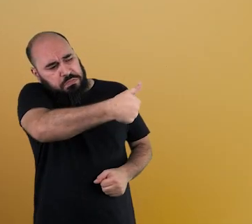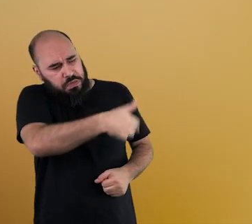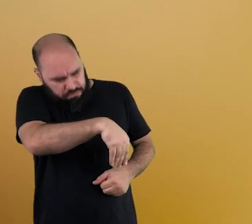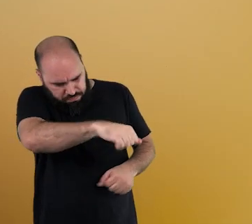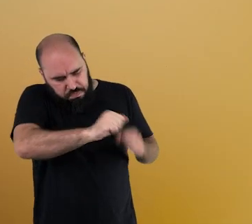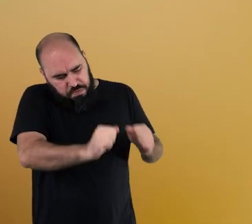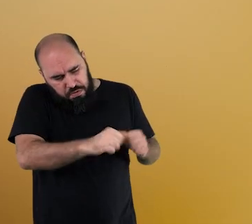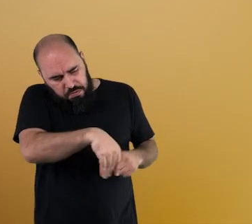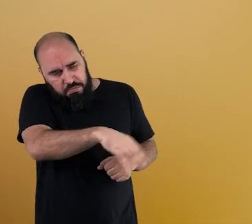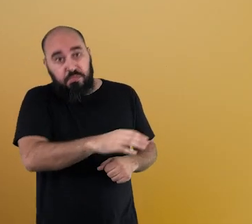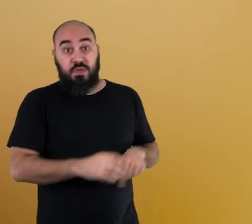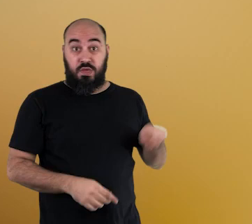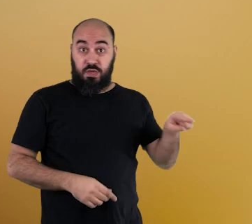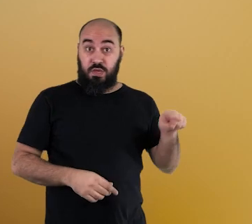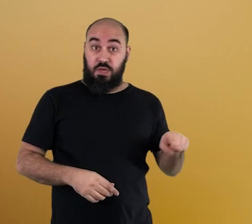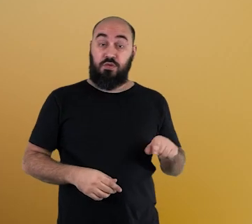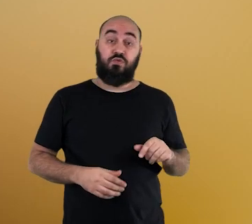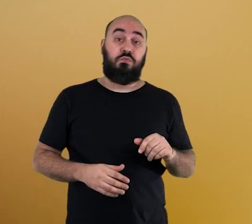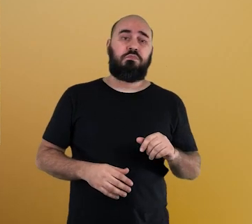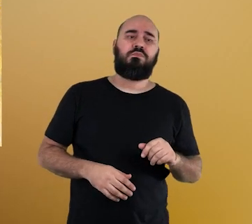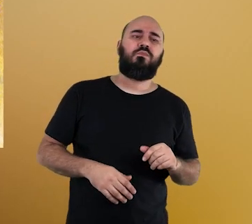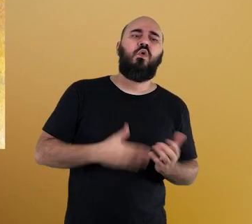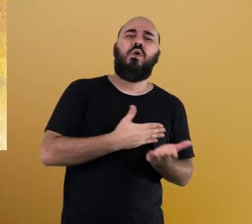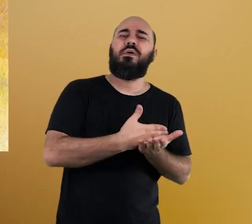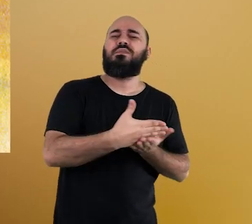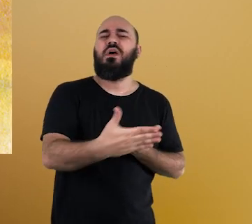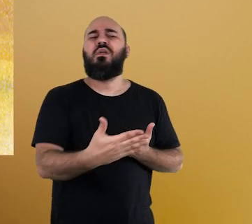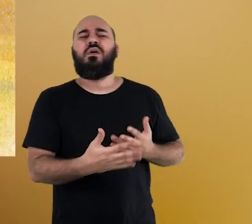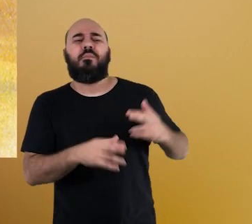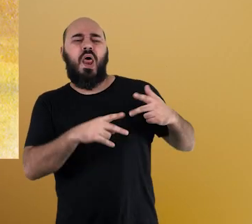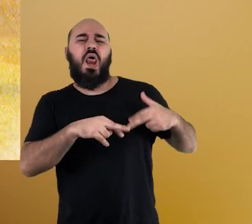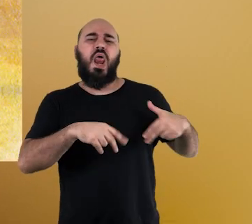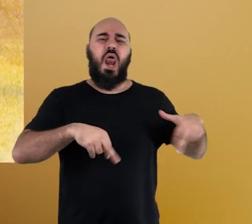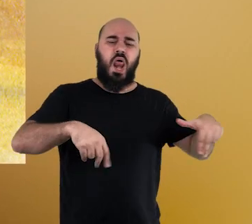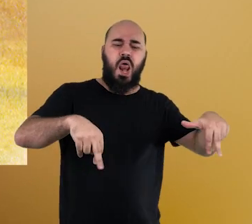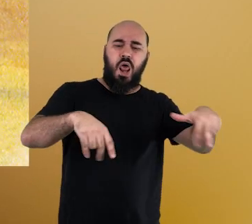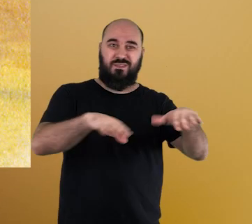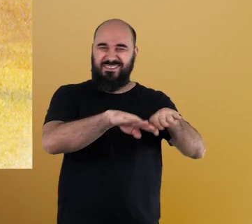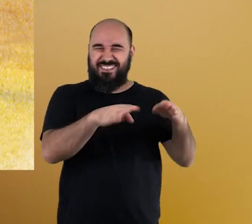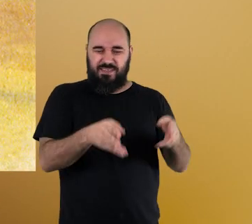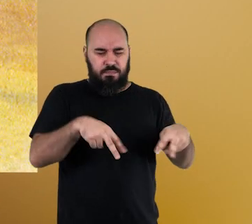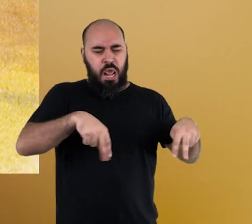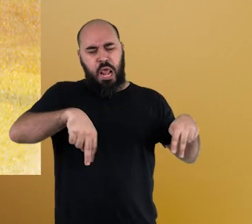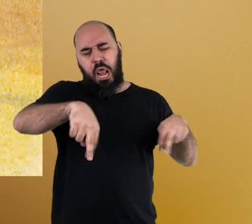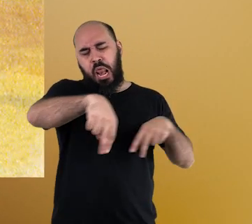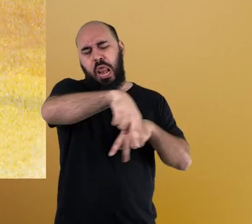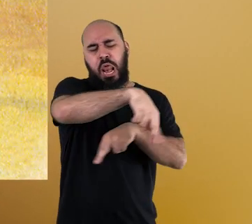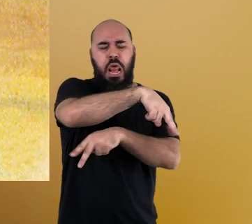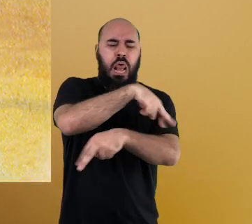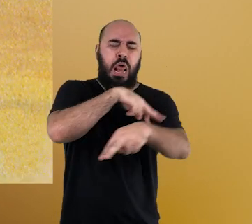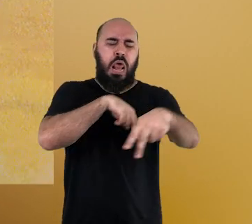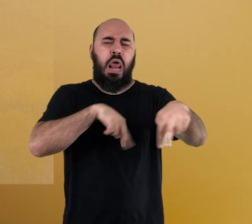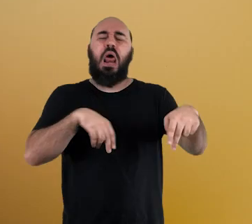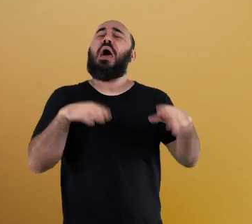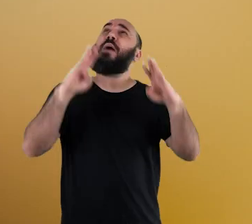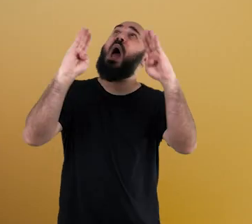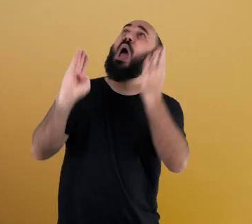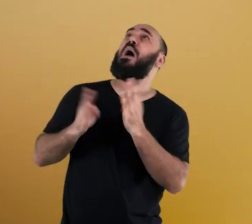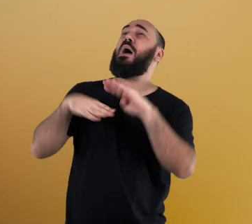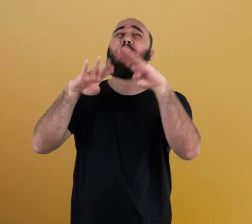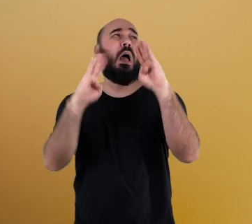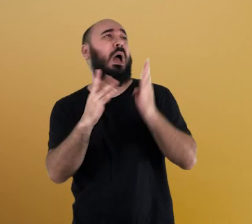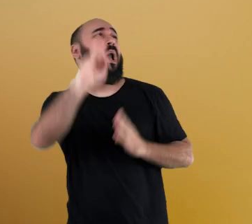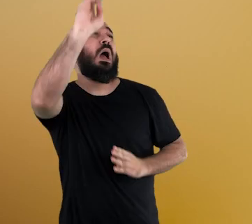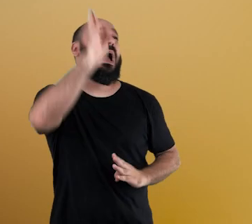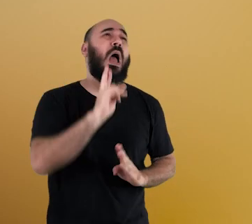os profetas de Baal começaram a gritar e clamar, e eles corriam em volta do altar. E eles diziam: Baal, Baal, manda a resposta, atende